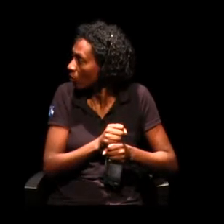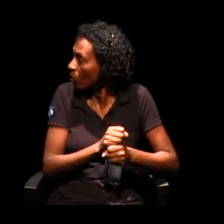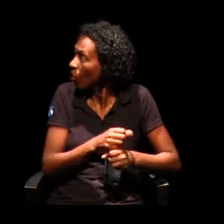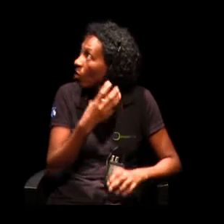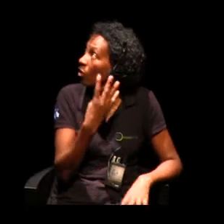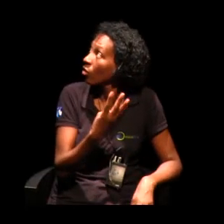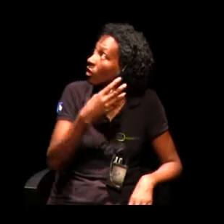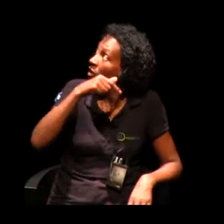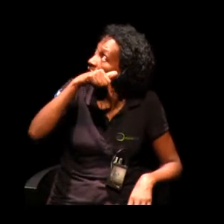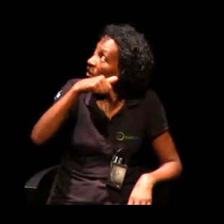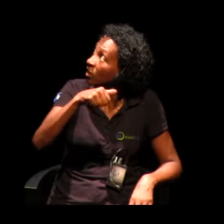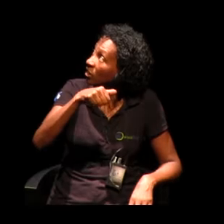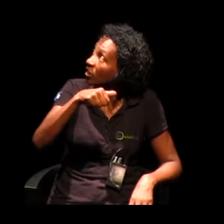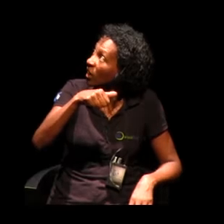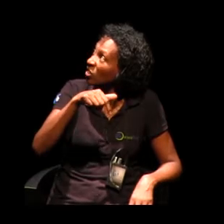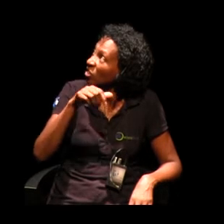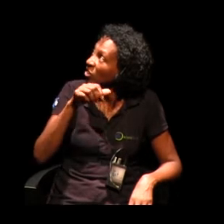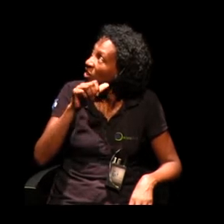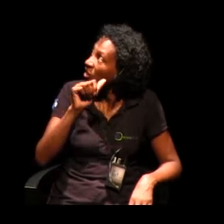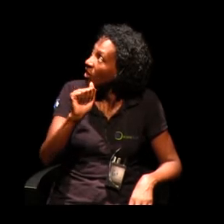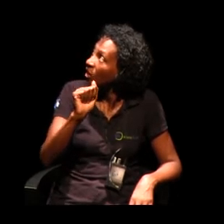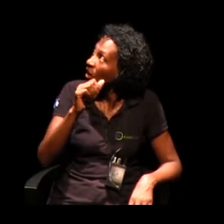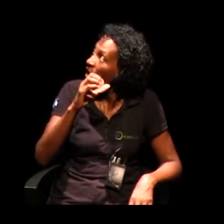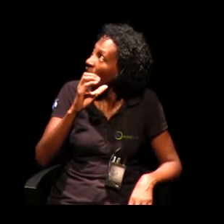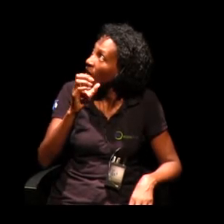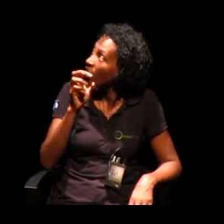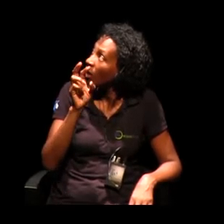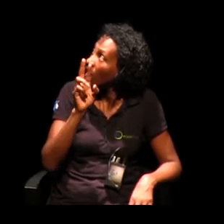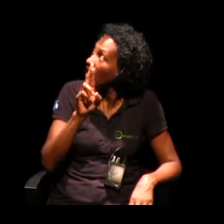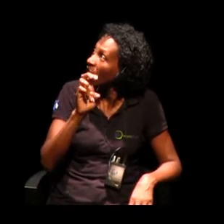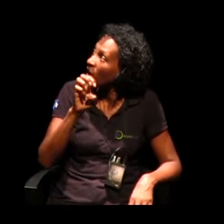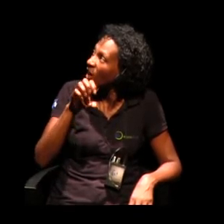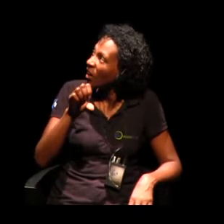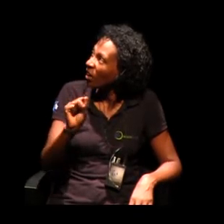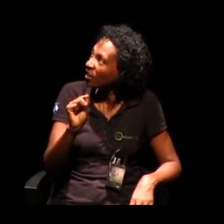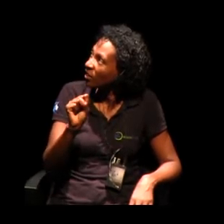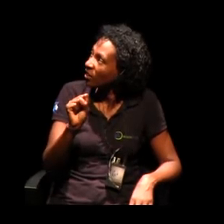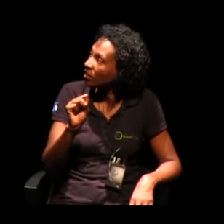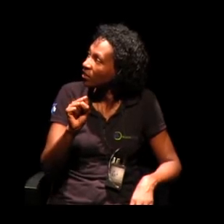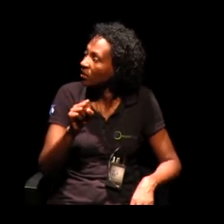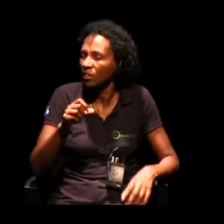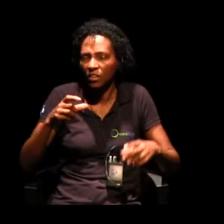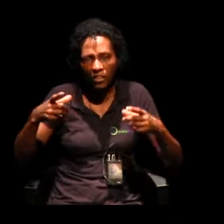47 acres de parques para a cidade de Nova York, junto